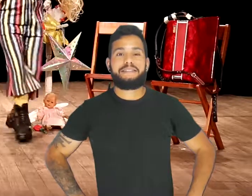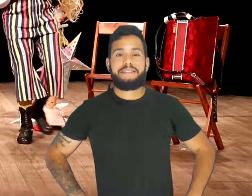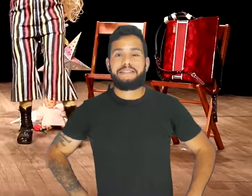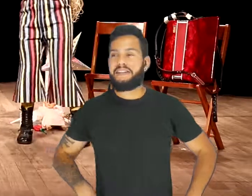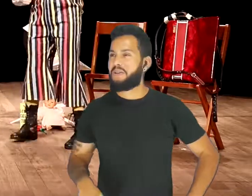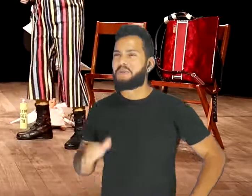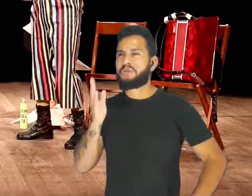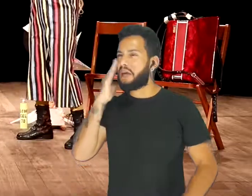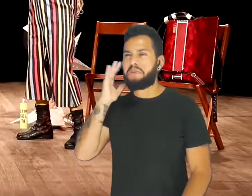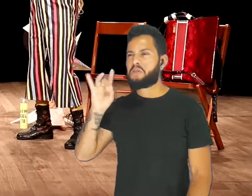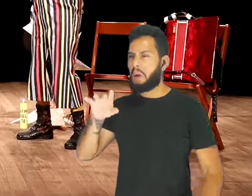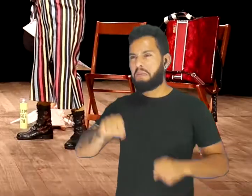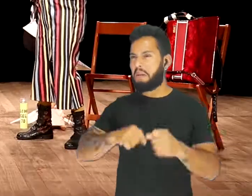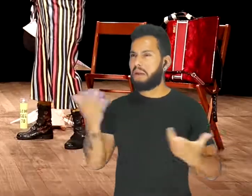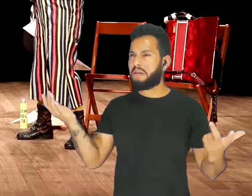Mico.